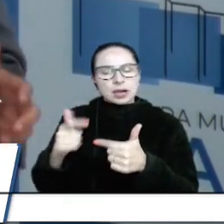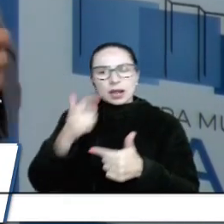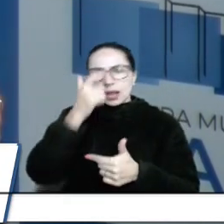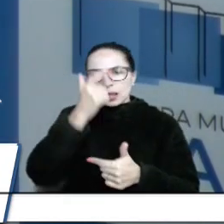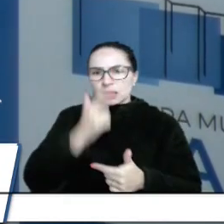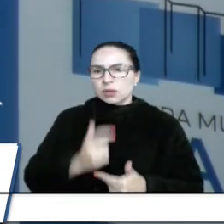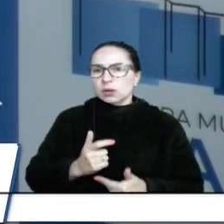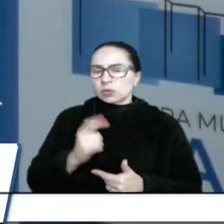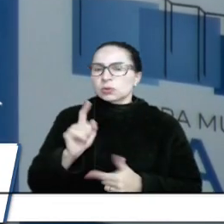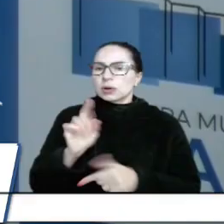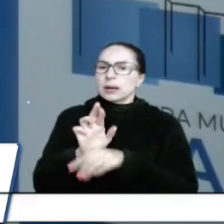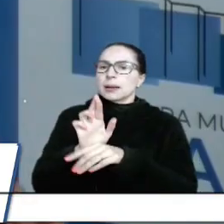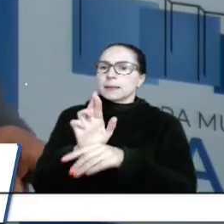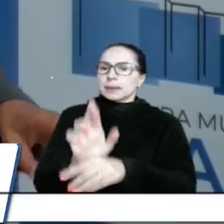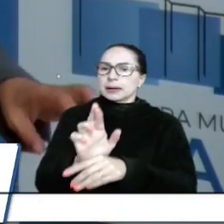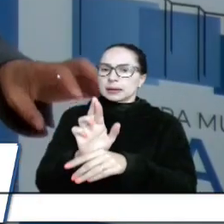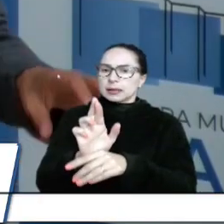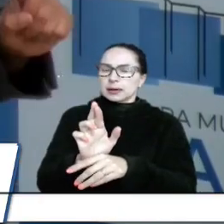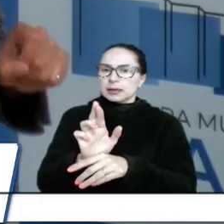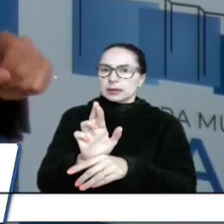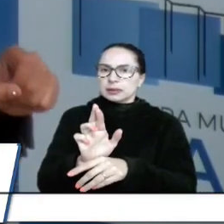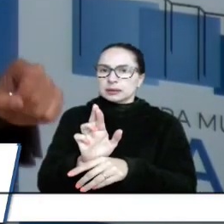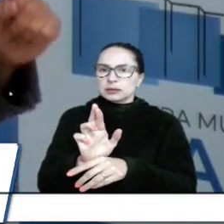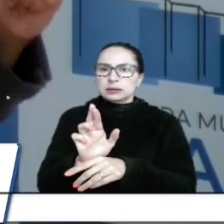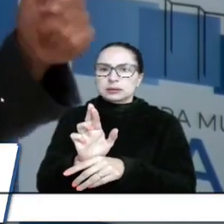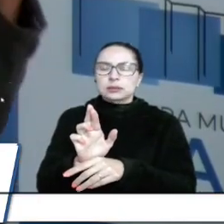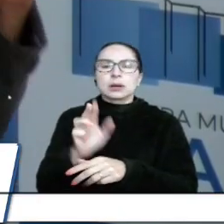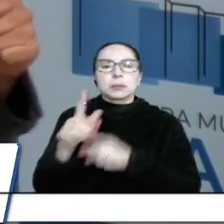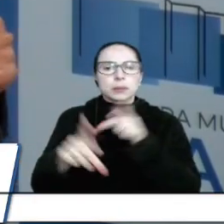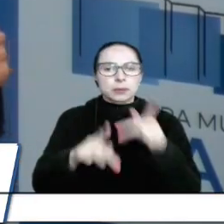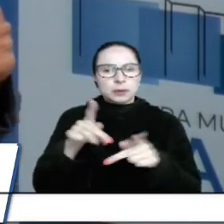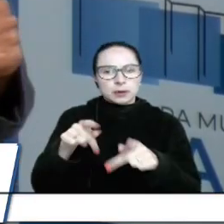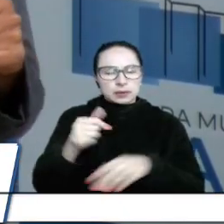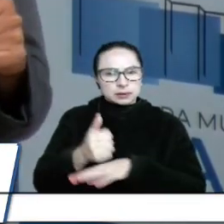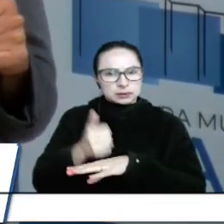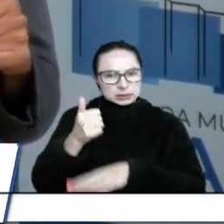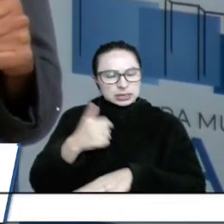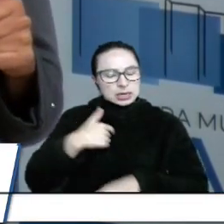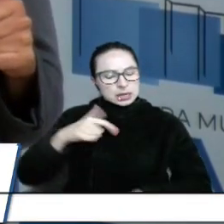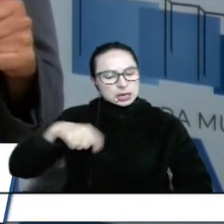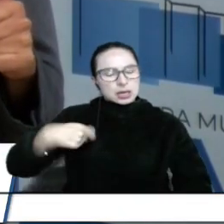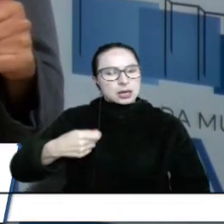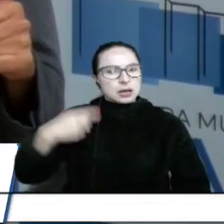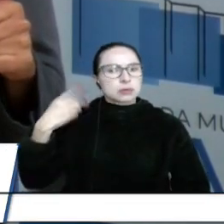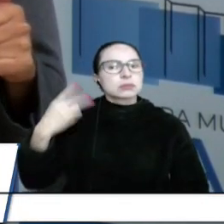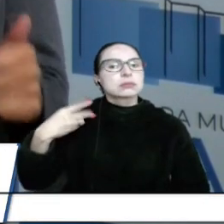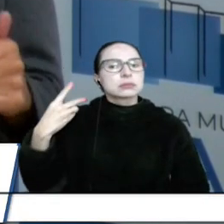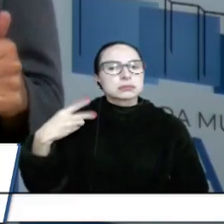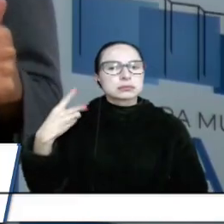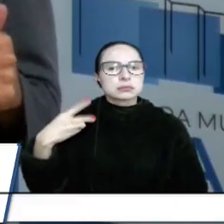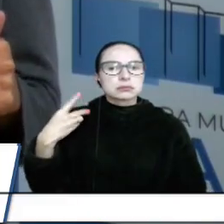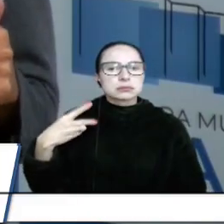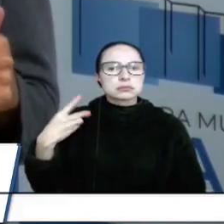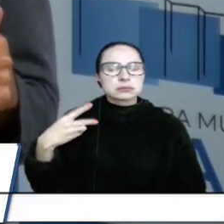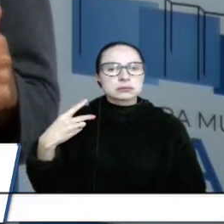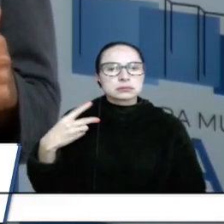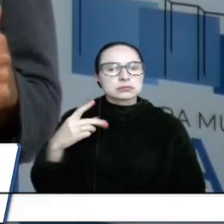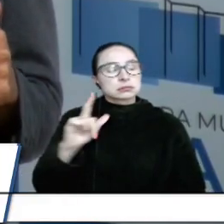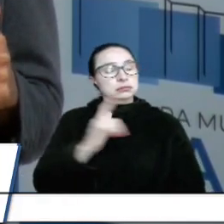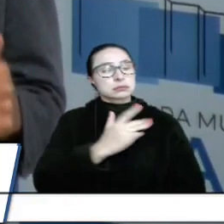um representante da população de Franca, eu, vereador. Leandro, eu tenho